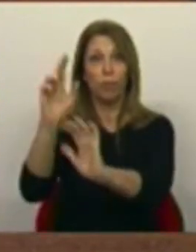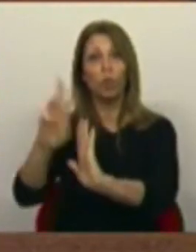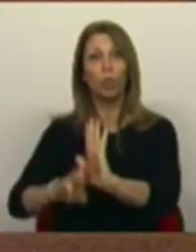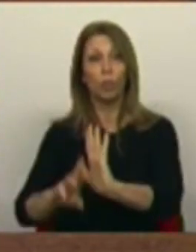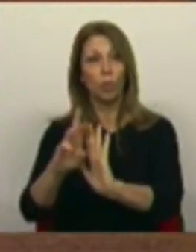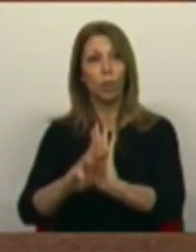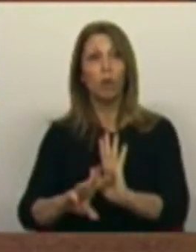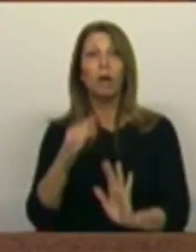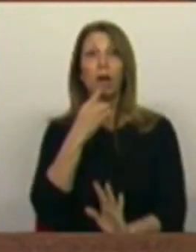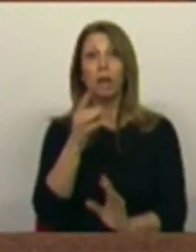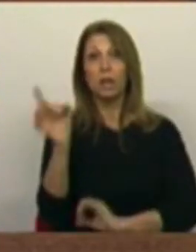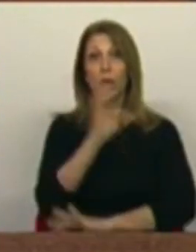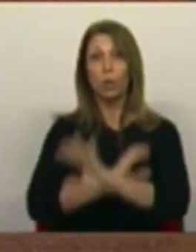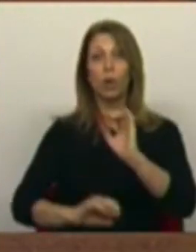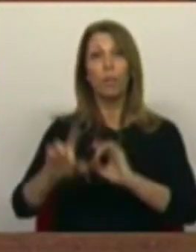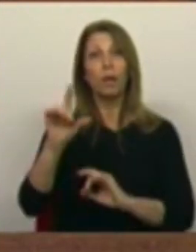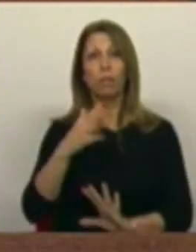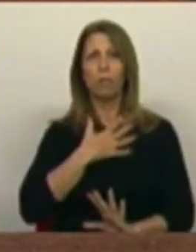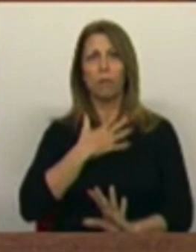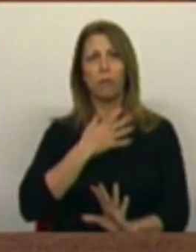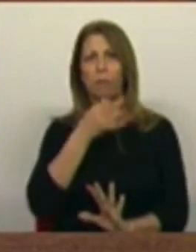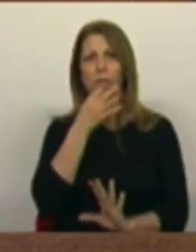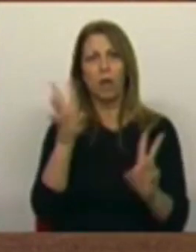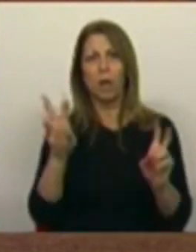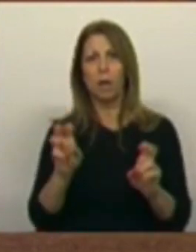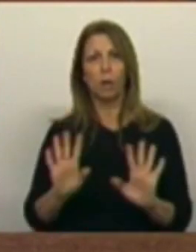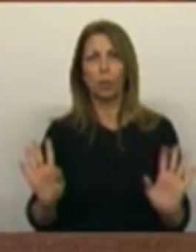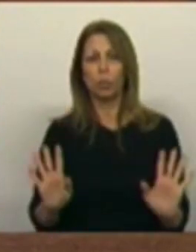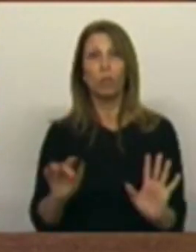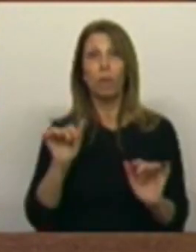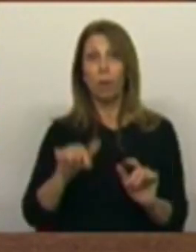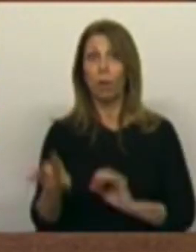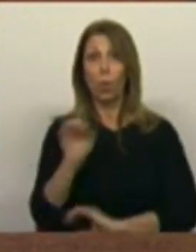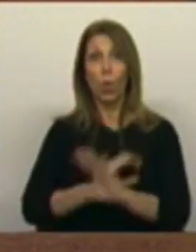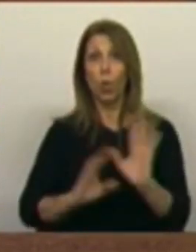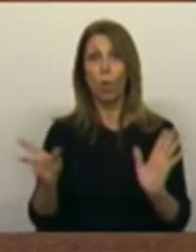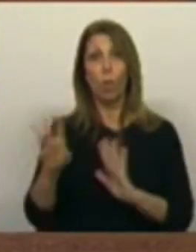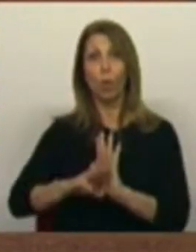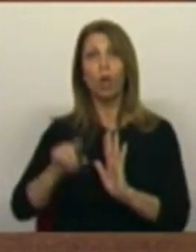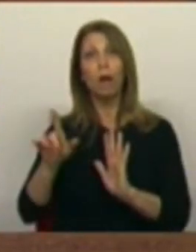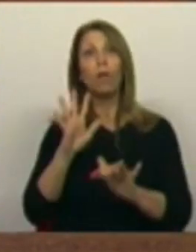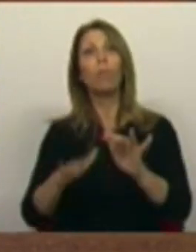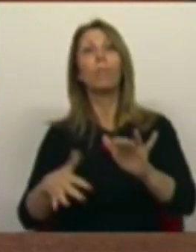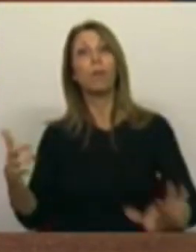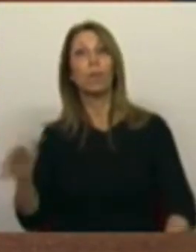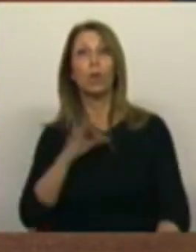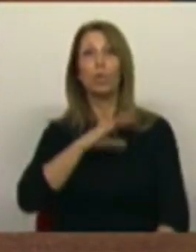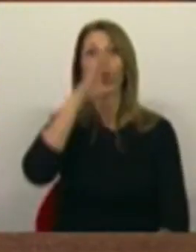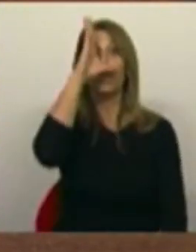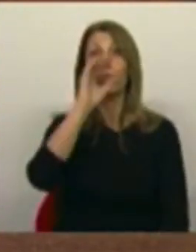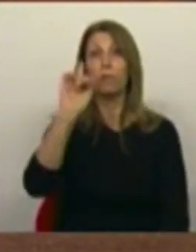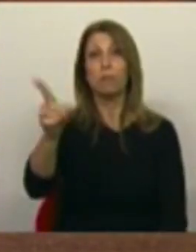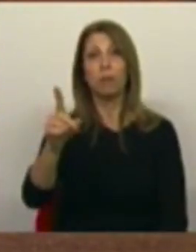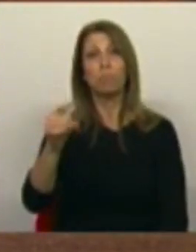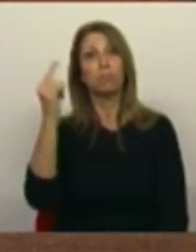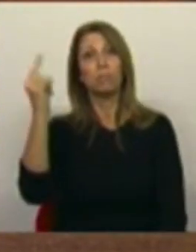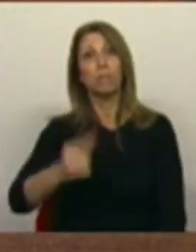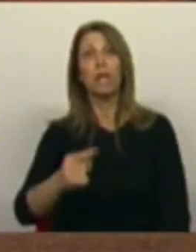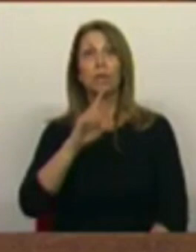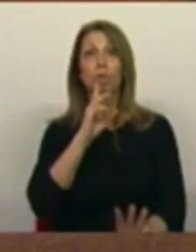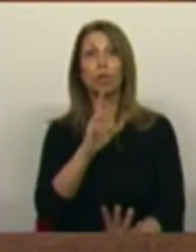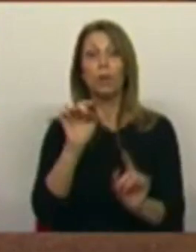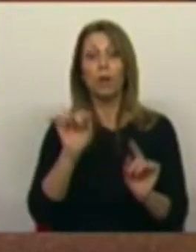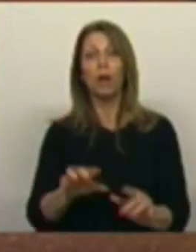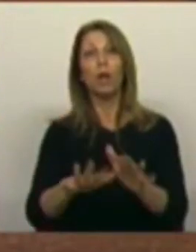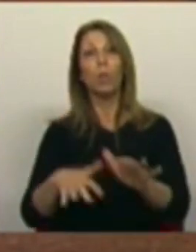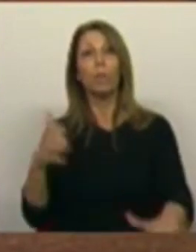dito na Europa também que não queria falar sobre isto, mas aqui não é a Europa, nem aos reguladores, é o Parlamento e o Sr. Ministro tem o dever de responder aqui no Parlamento sobre